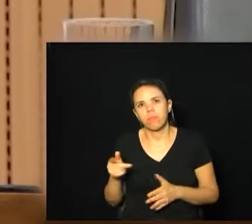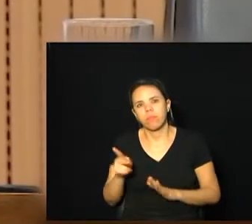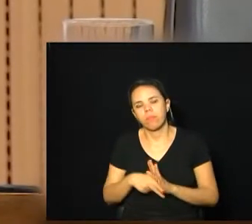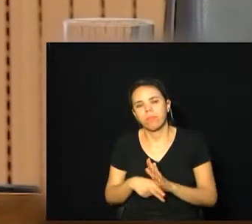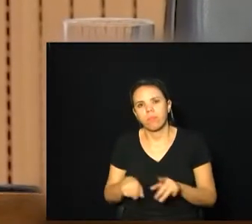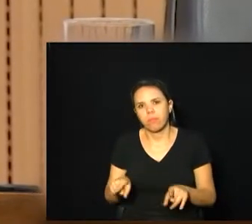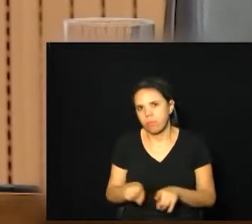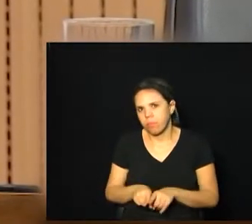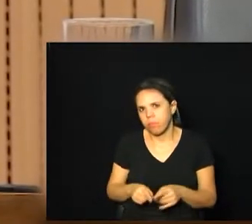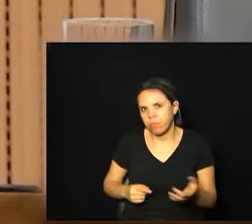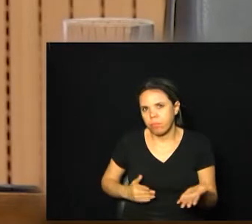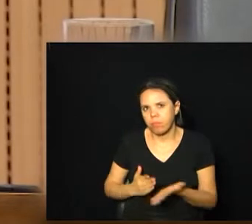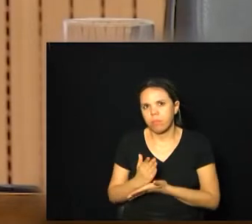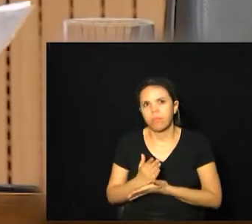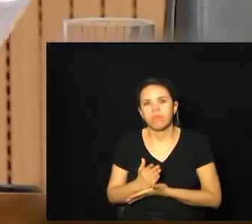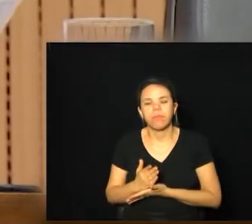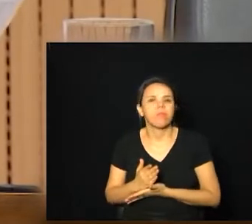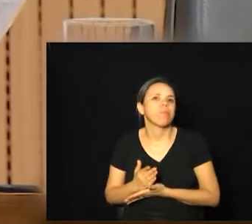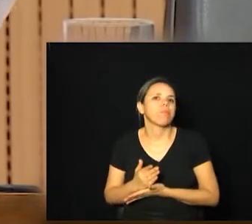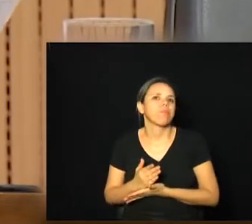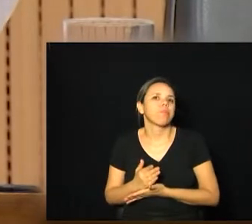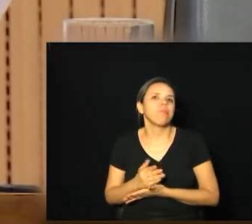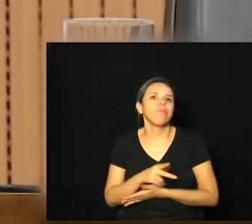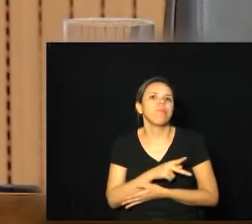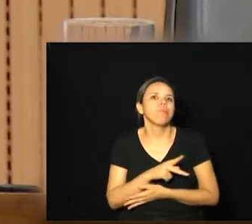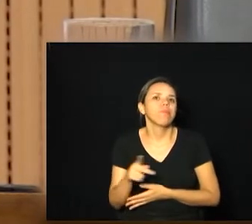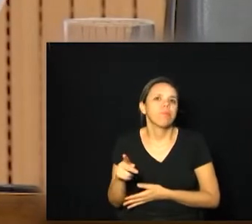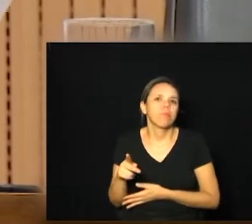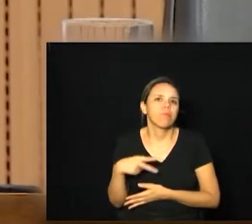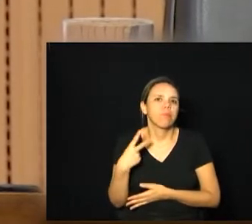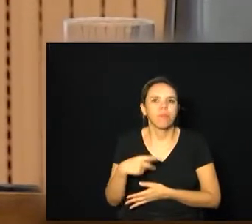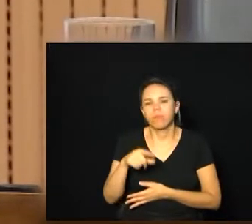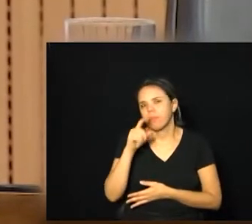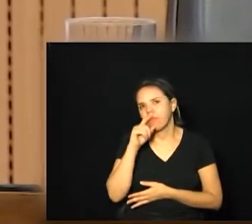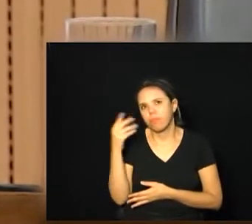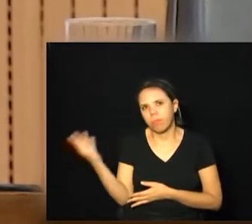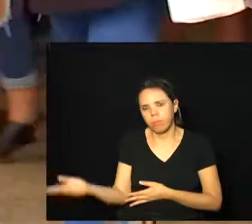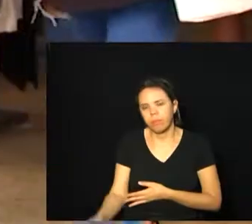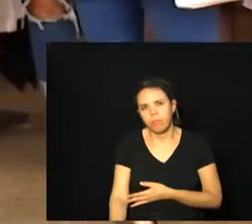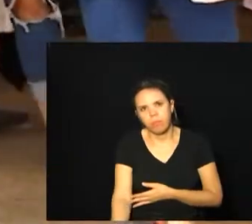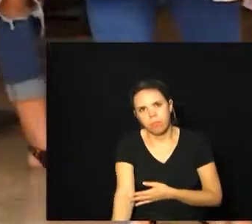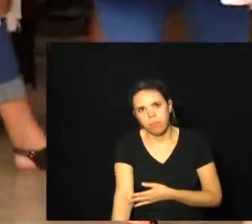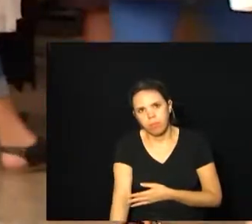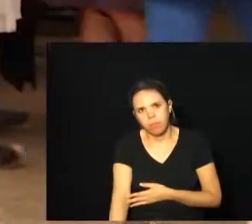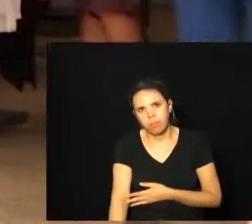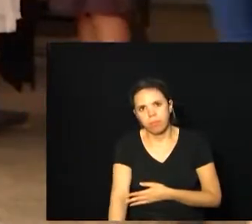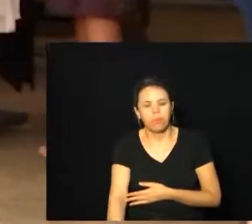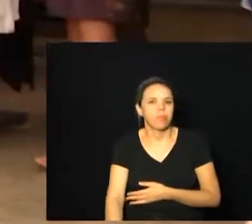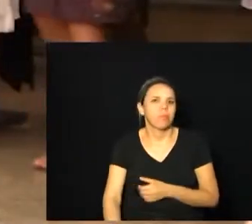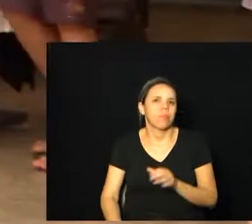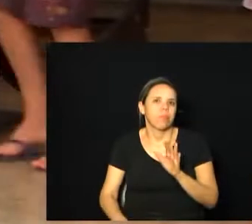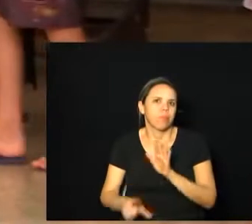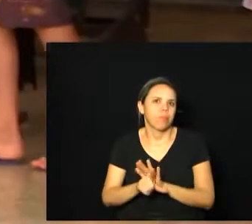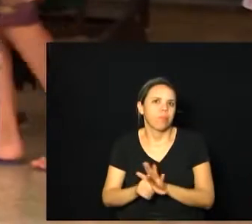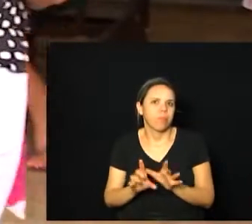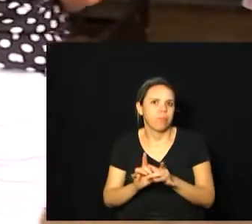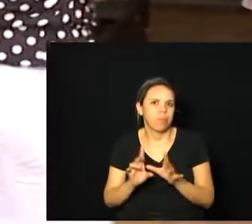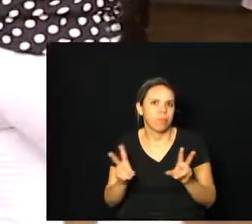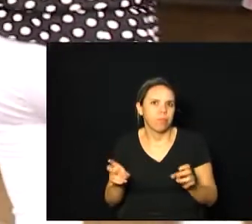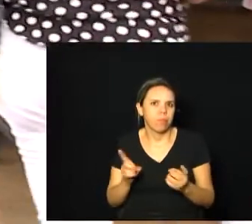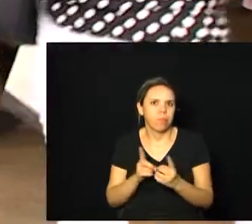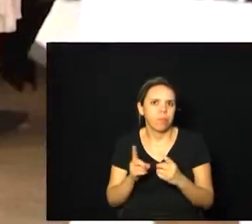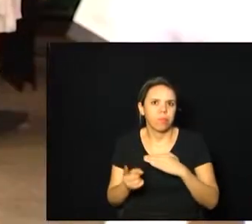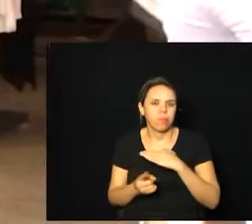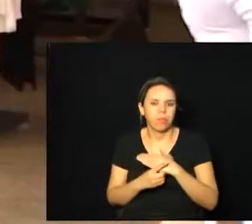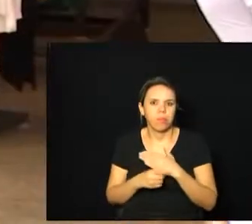projeto também foi aprovado. É de autoria do presidente da Câmara, o vereador Zé Carlos, que revoga a lei que dispõe sobre o